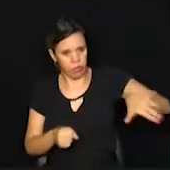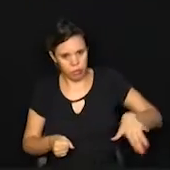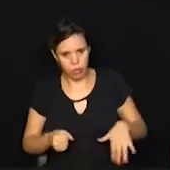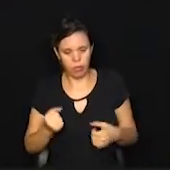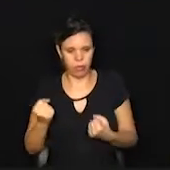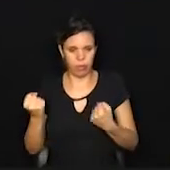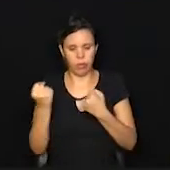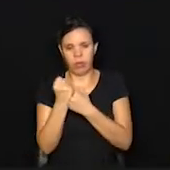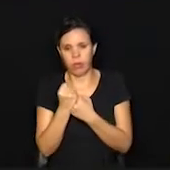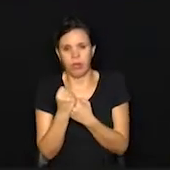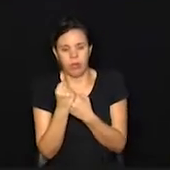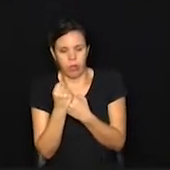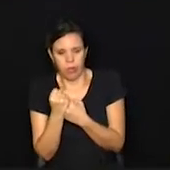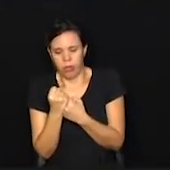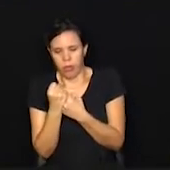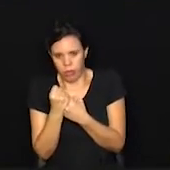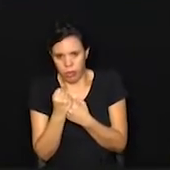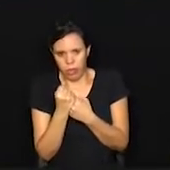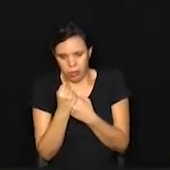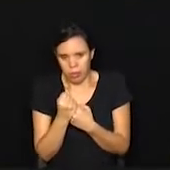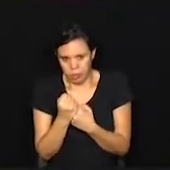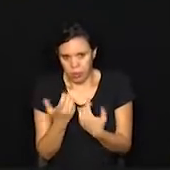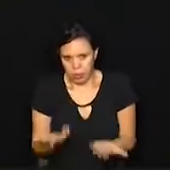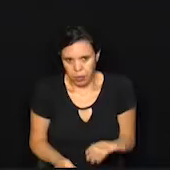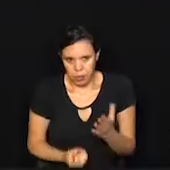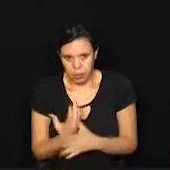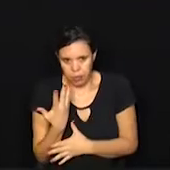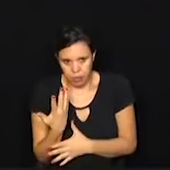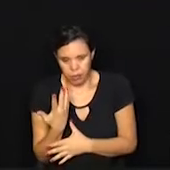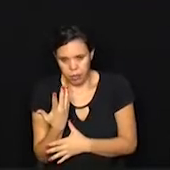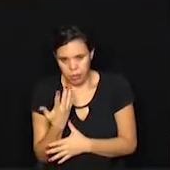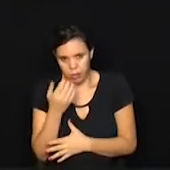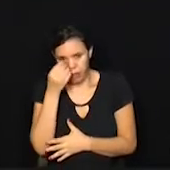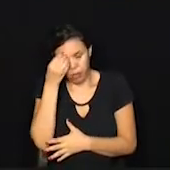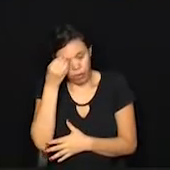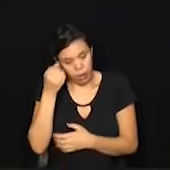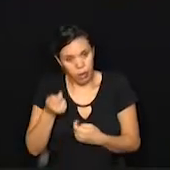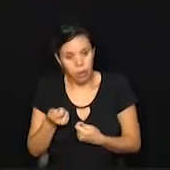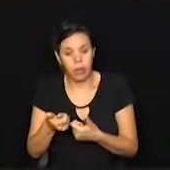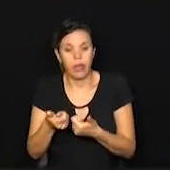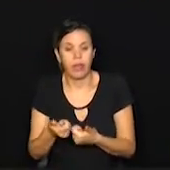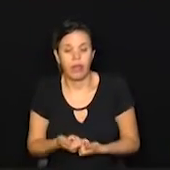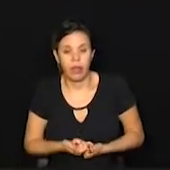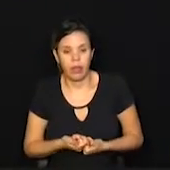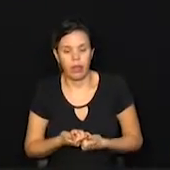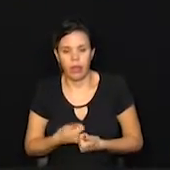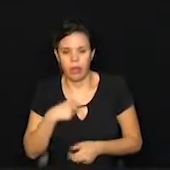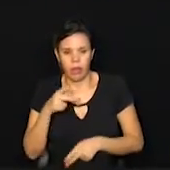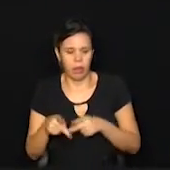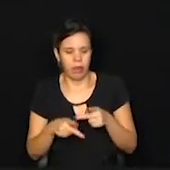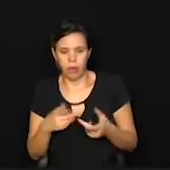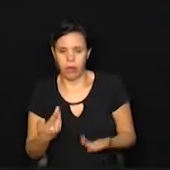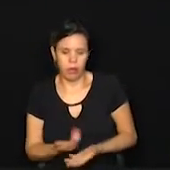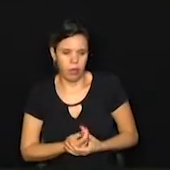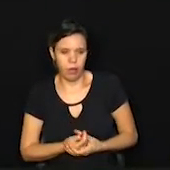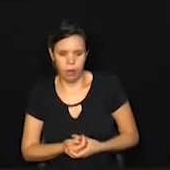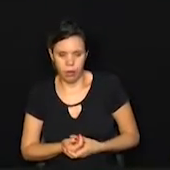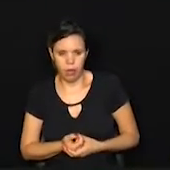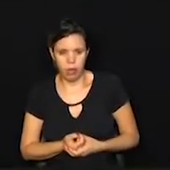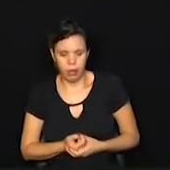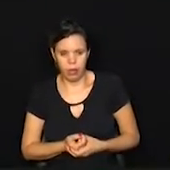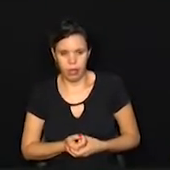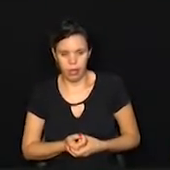apoiou a ditadura é o maior variedade está dura aconteceu para beneficiar a classe capitalista agora